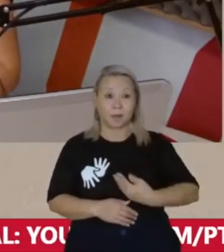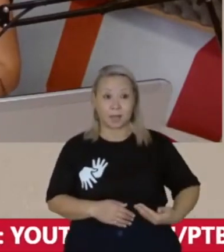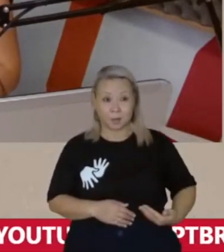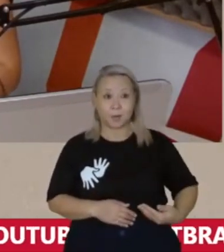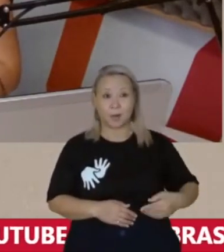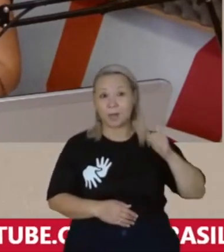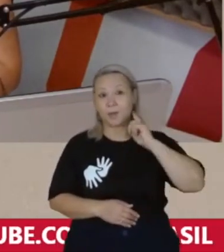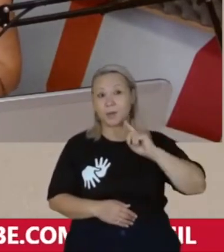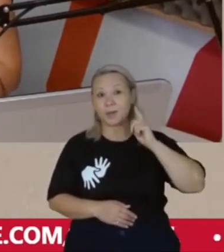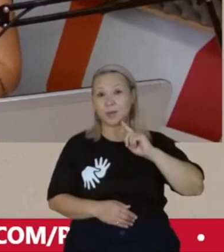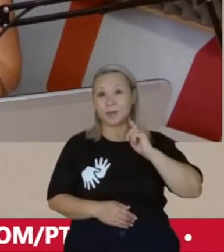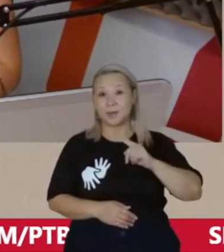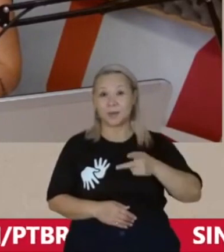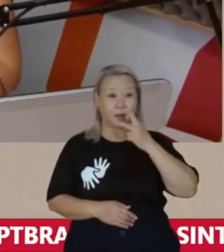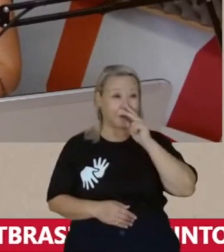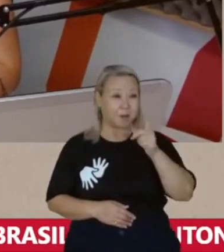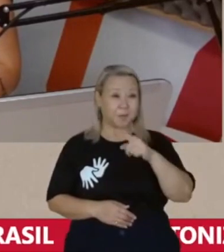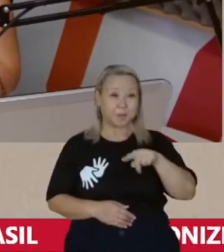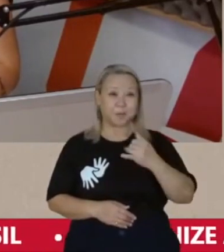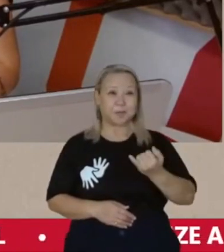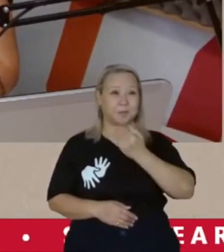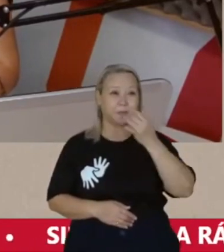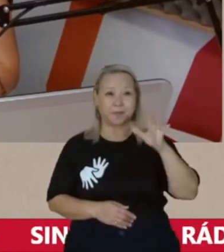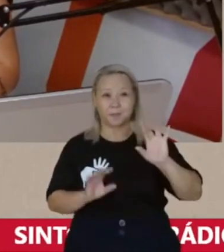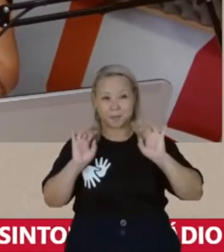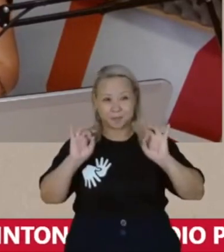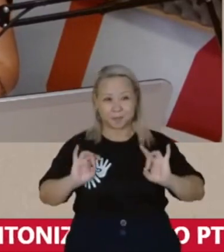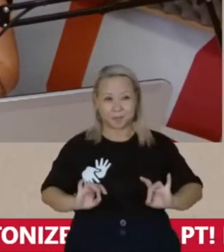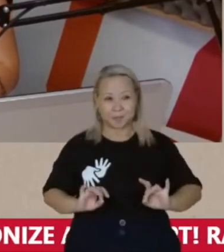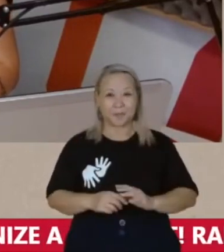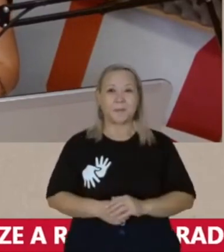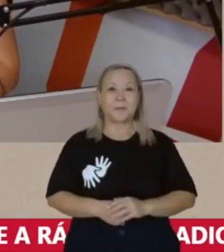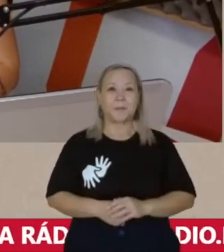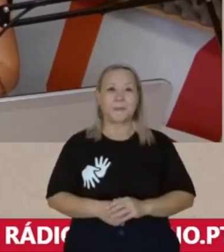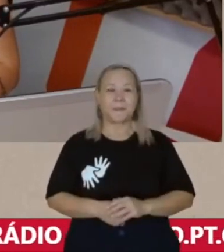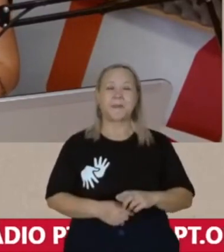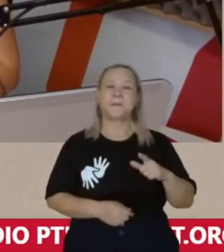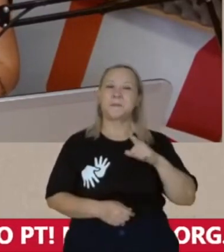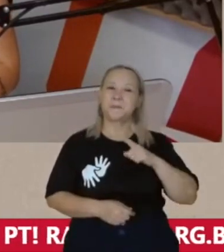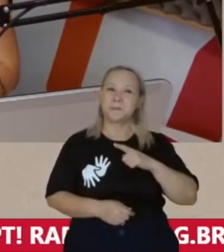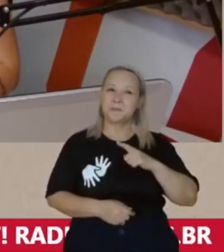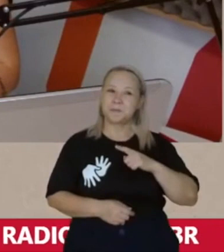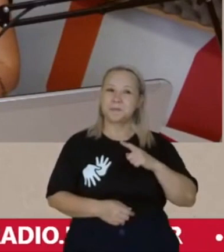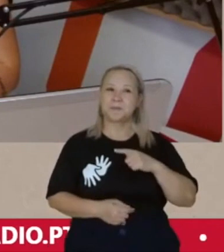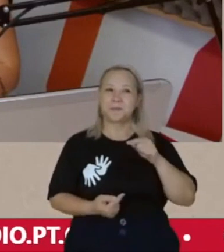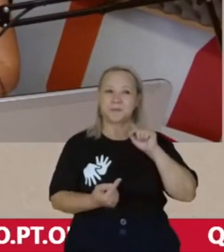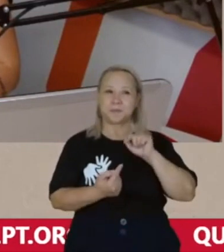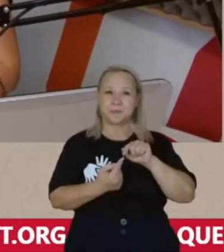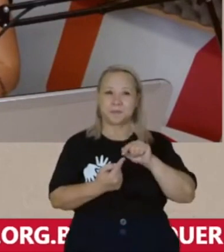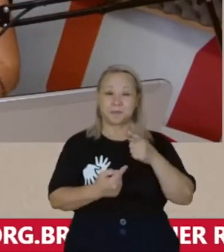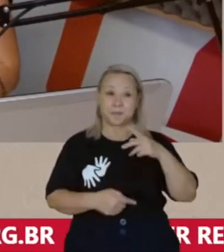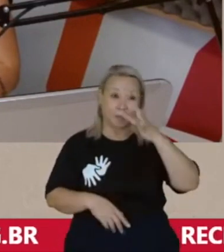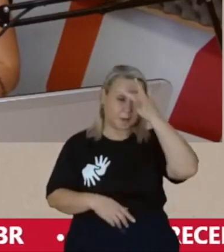Então, eu acho que ela é uma mulher que beleza! Mas você tem toda a razão. Olha, para as pessoas